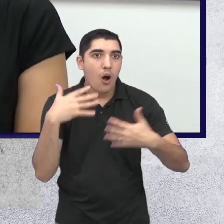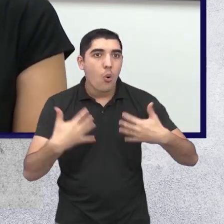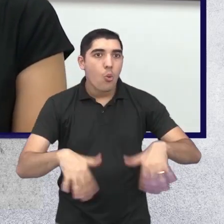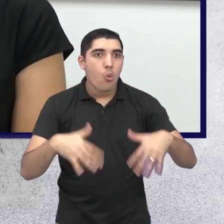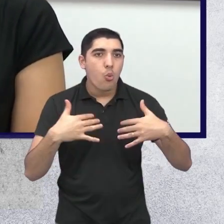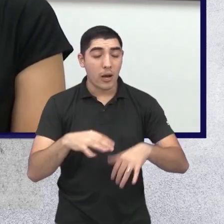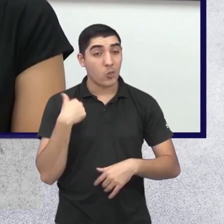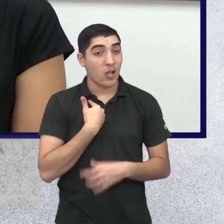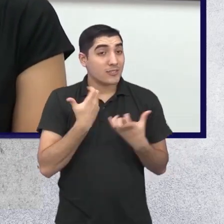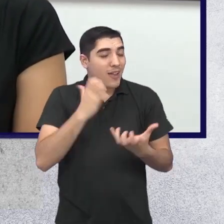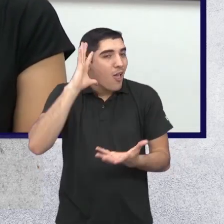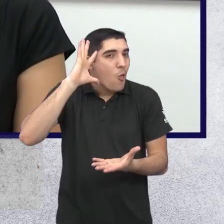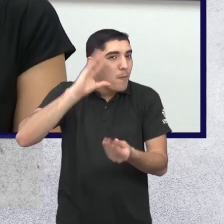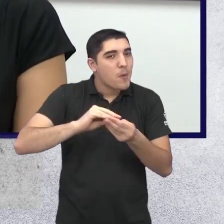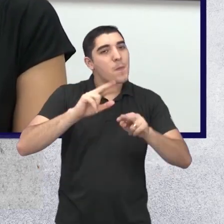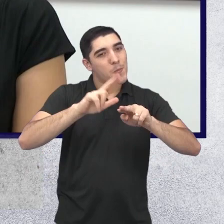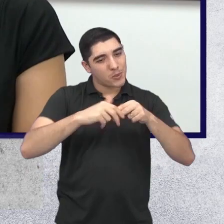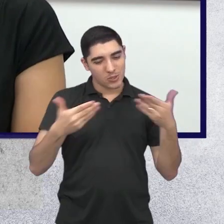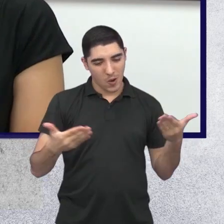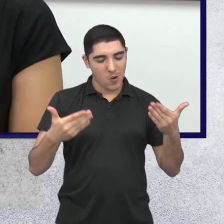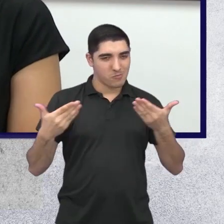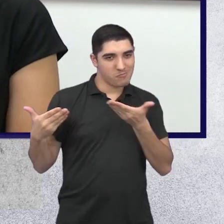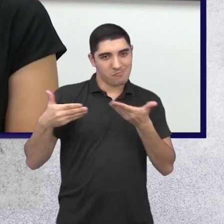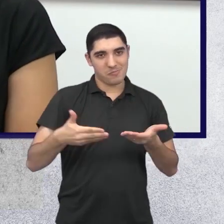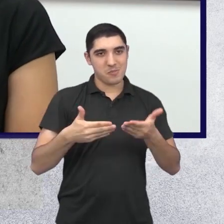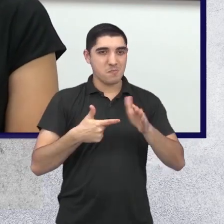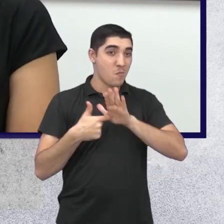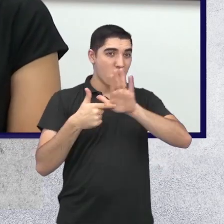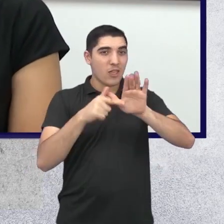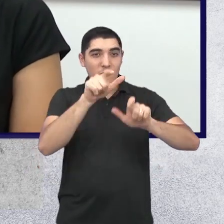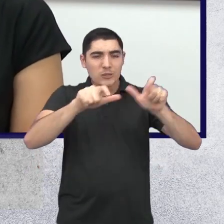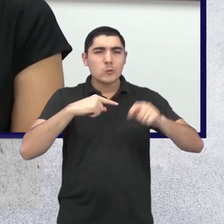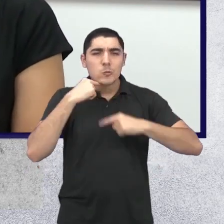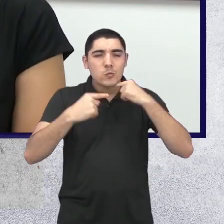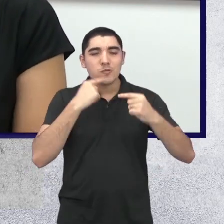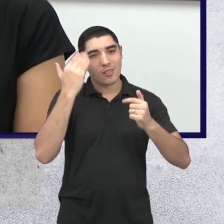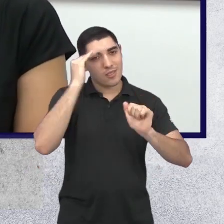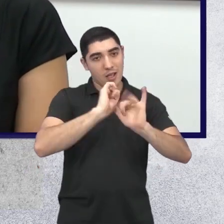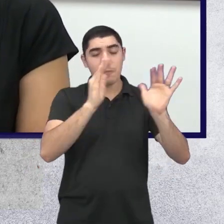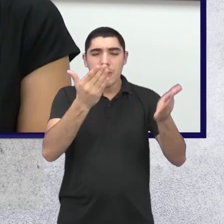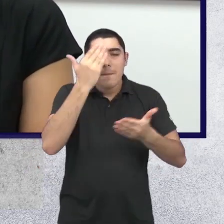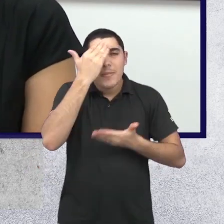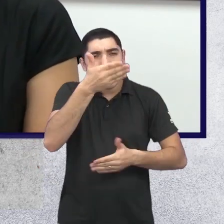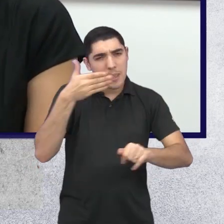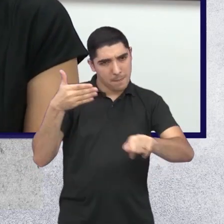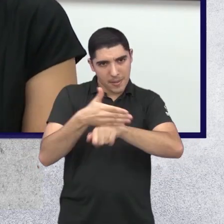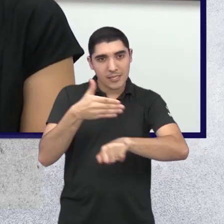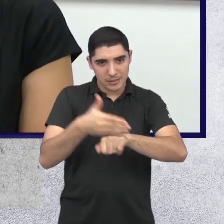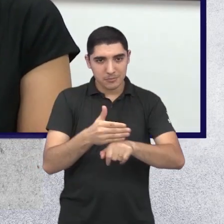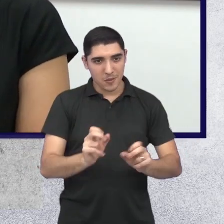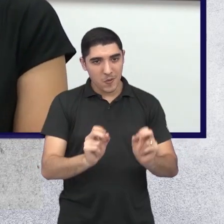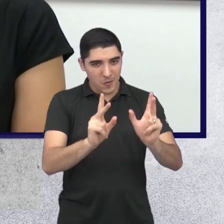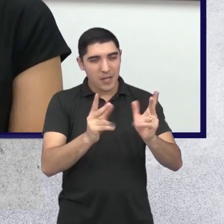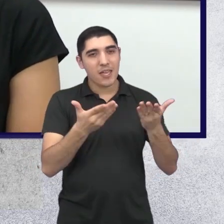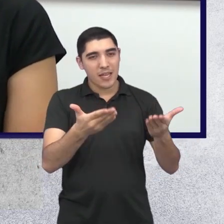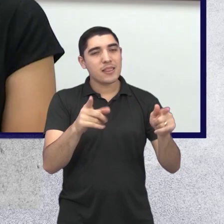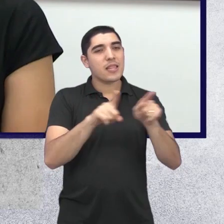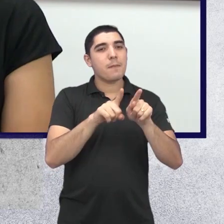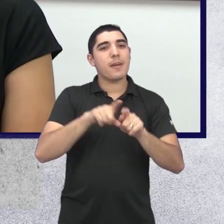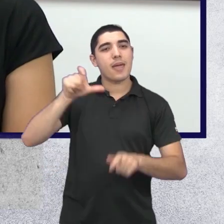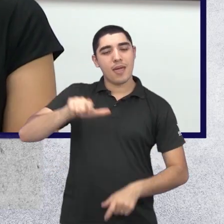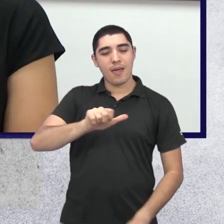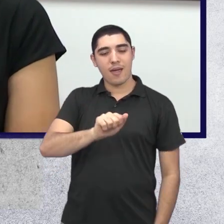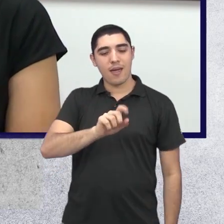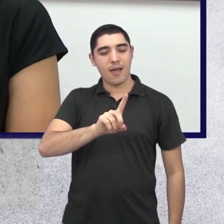estamos mais curiosos ainda de entender e a gente está aqui para esclarecer todas essas dúvidas. Dani, obrigada pela sua participação aqui no programa,